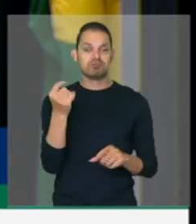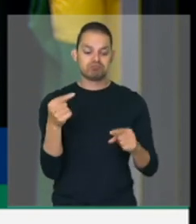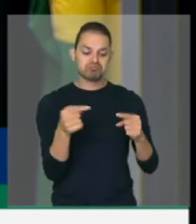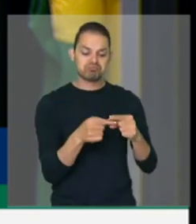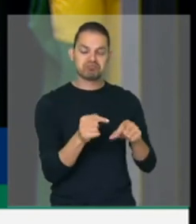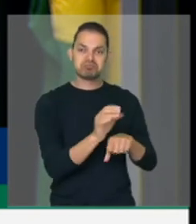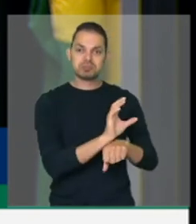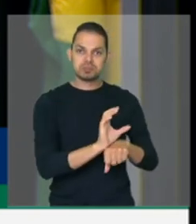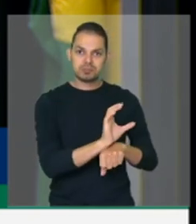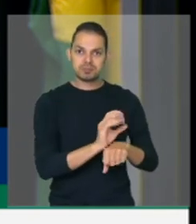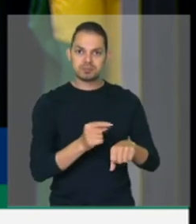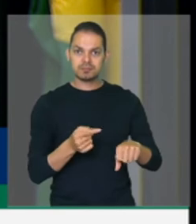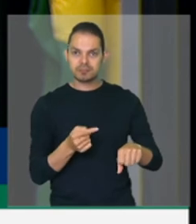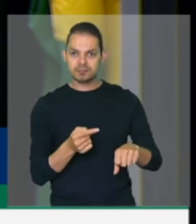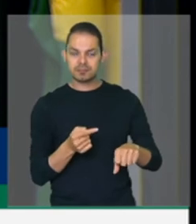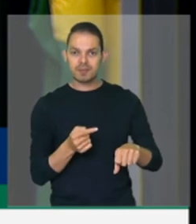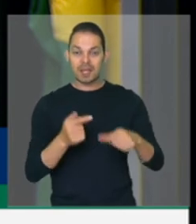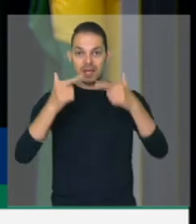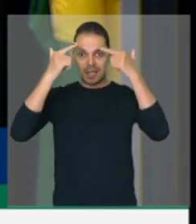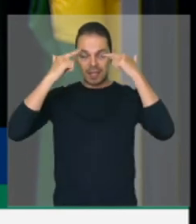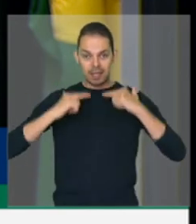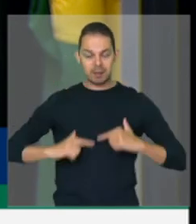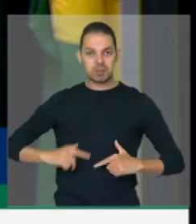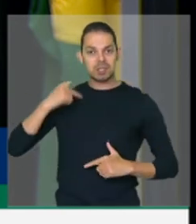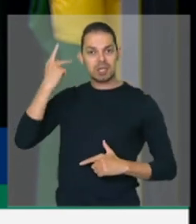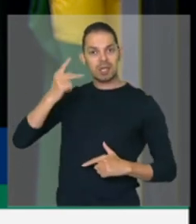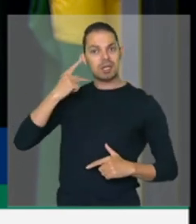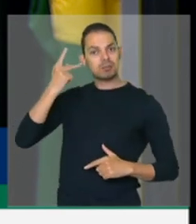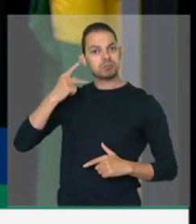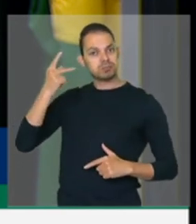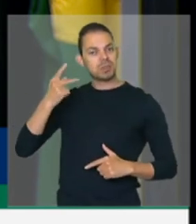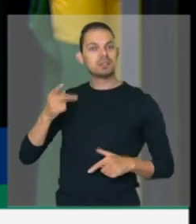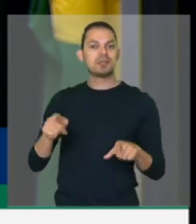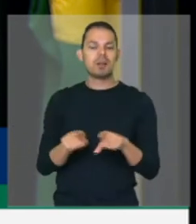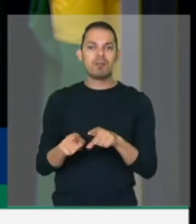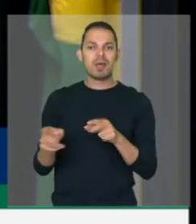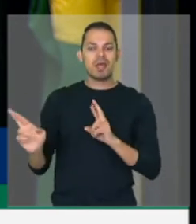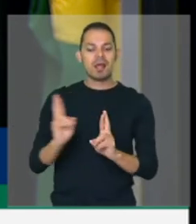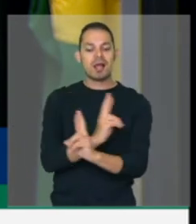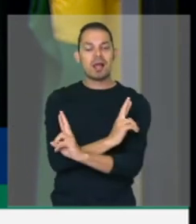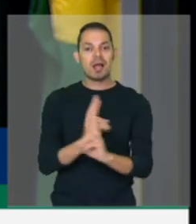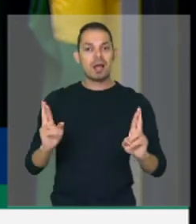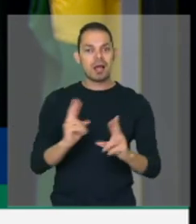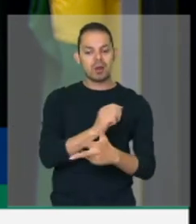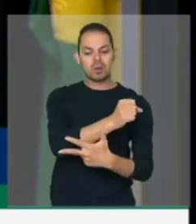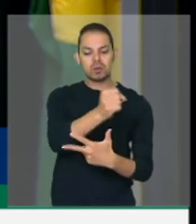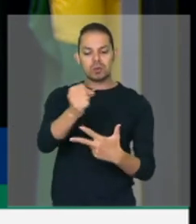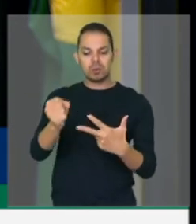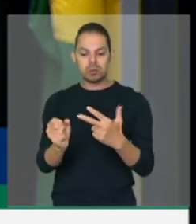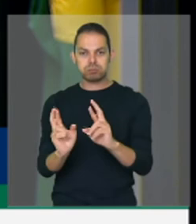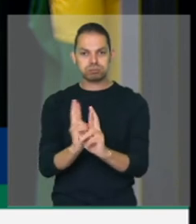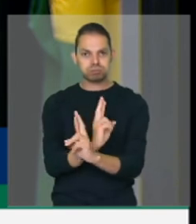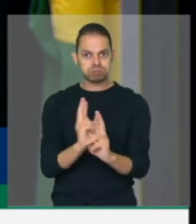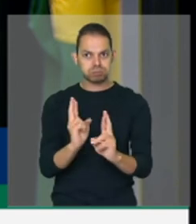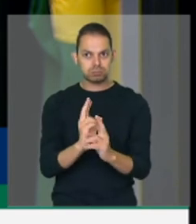constitucional, a imunidade parlamentar e a relação entre os poderes da República.